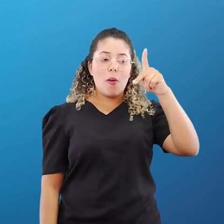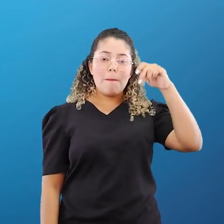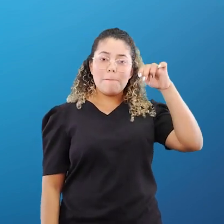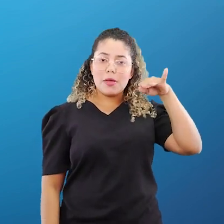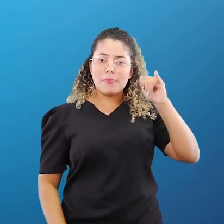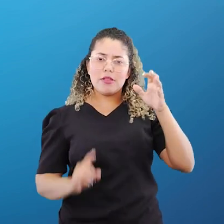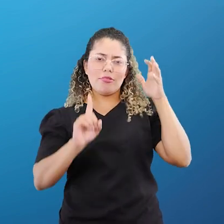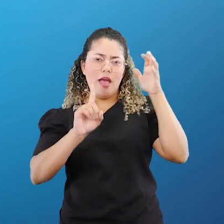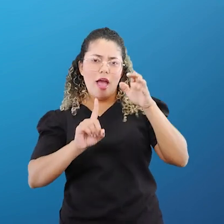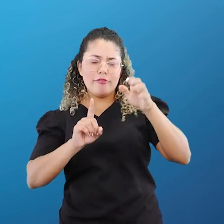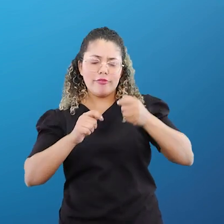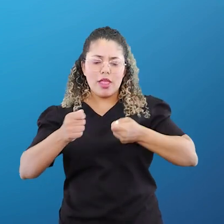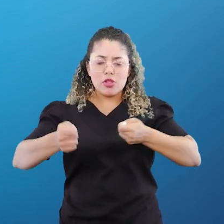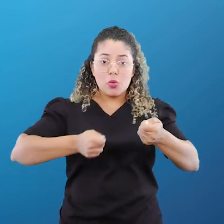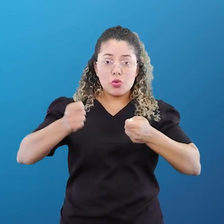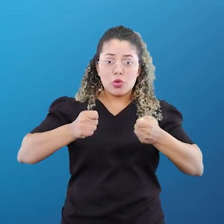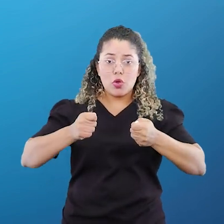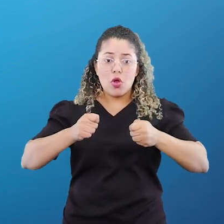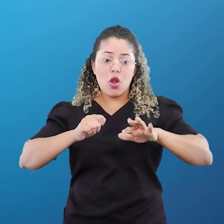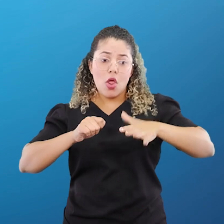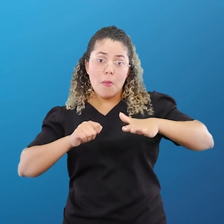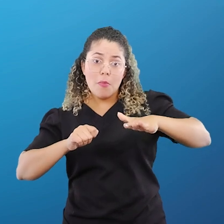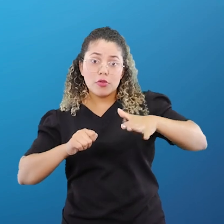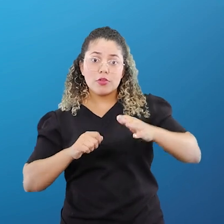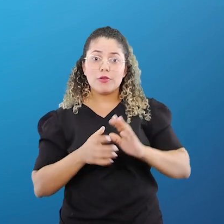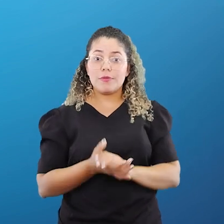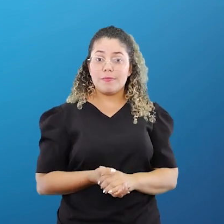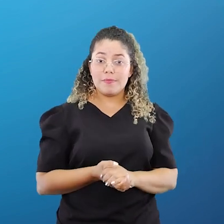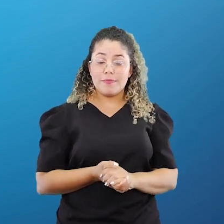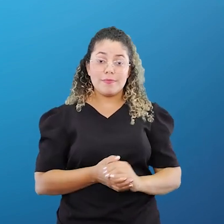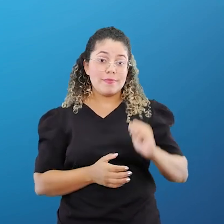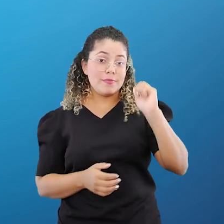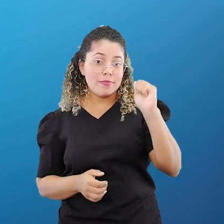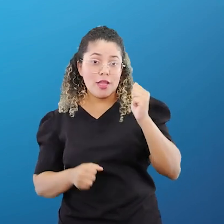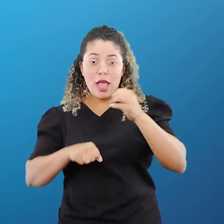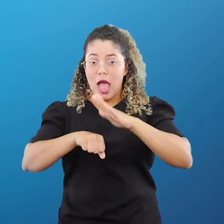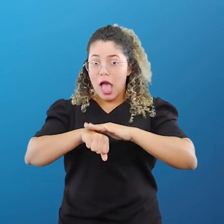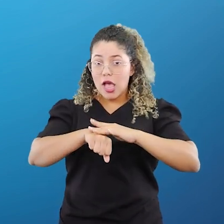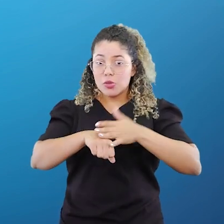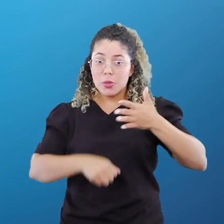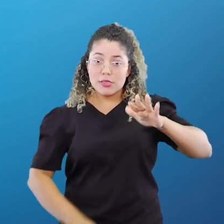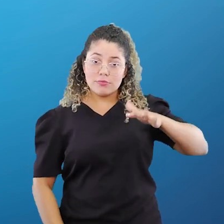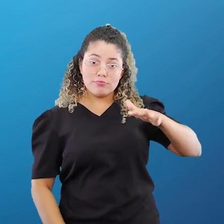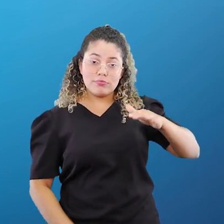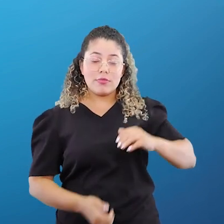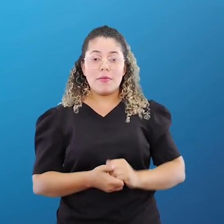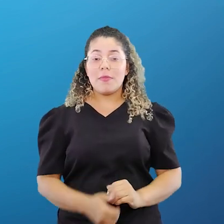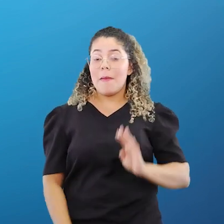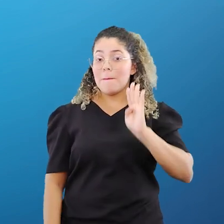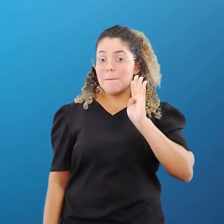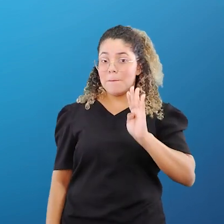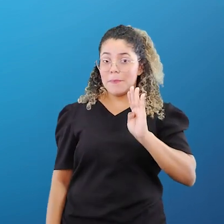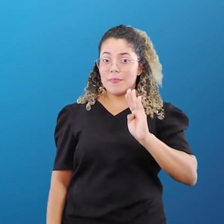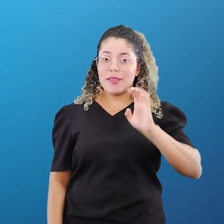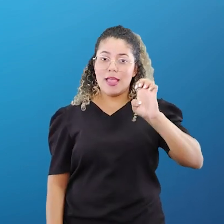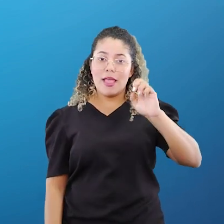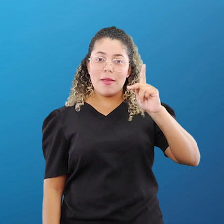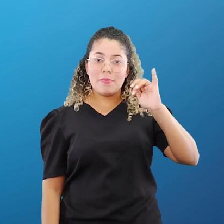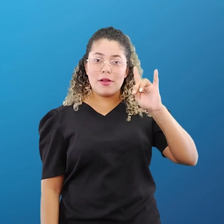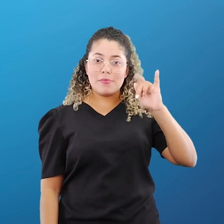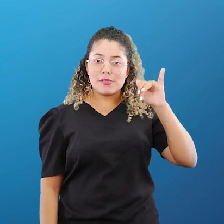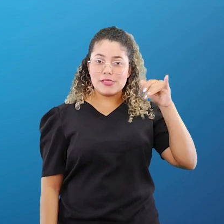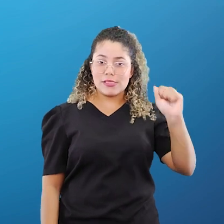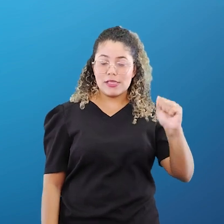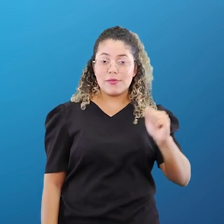as habilidades motoras do paciente de maneira progressiva. Letra A, doença de Parkinson. Letra B,